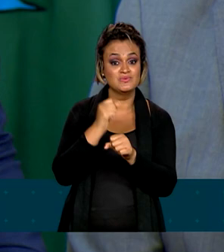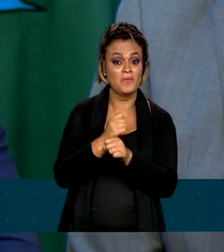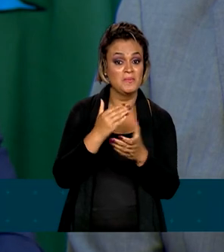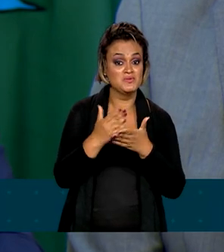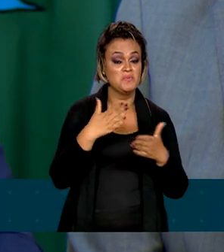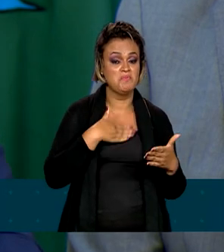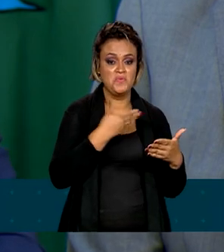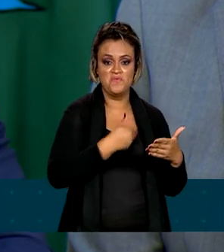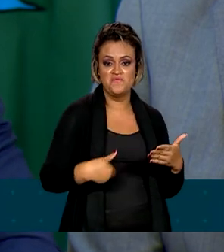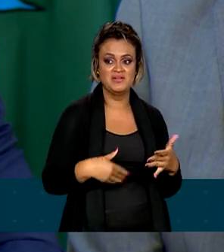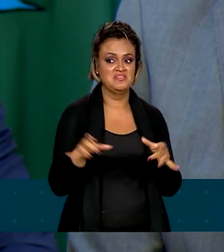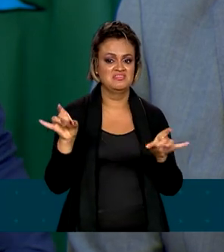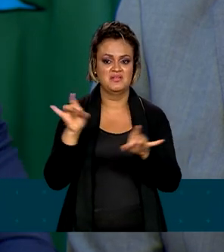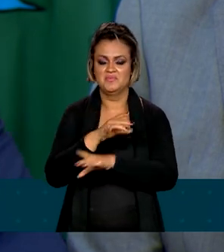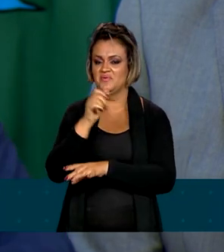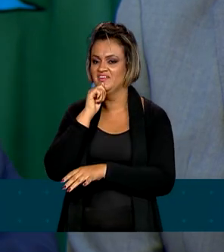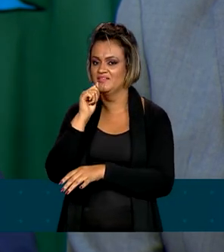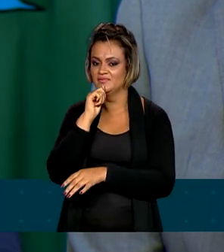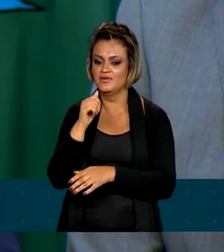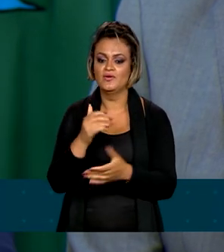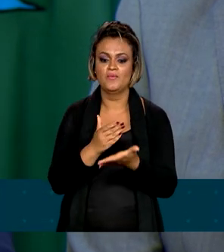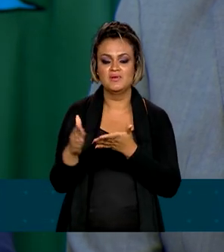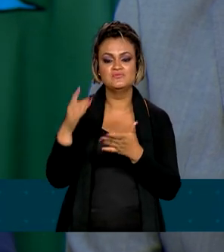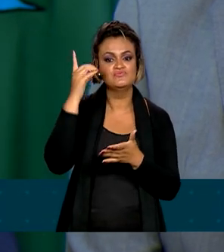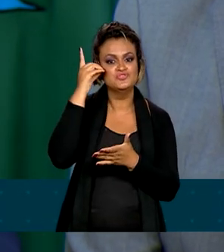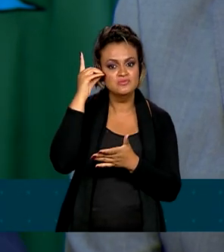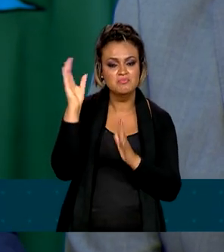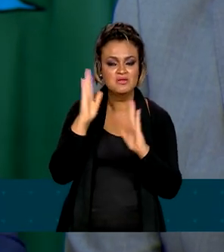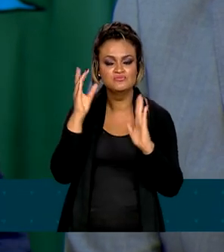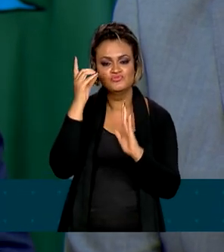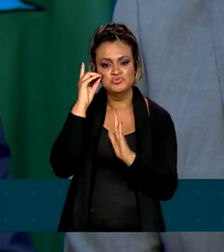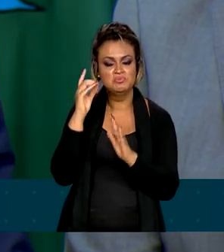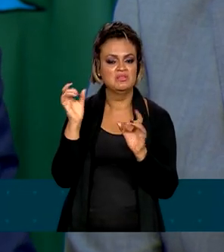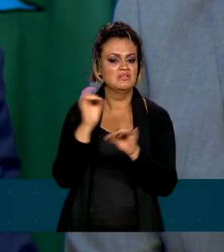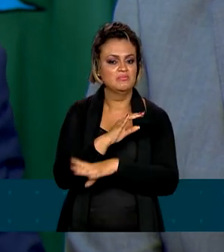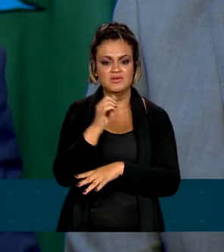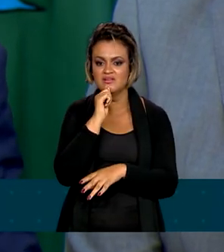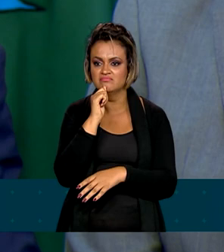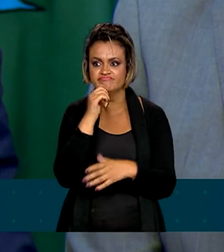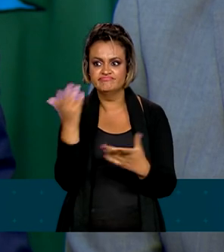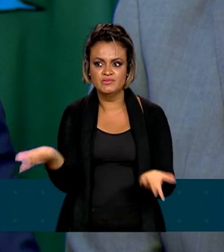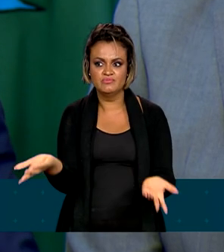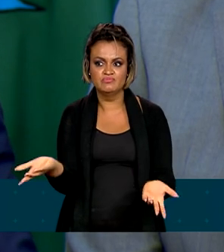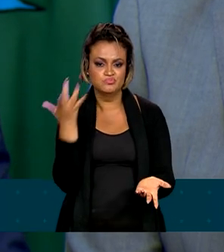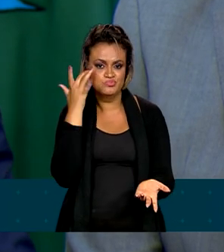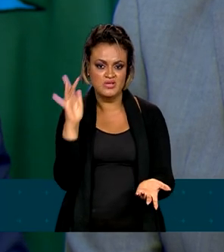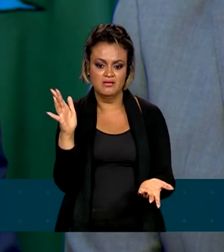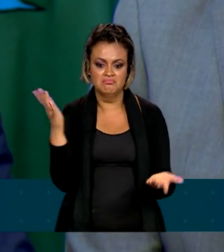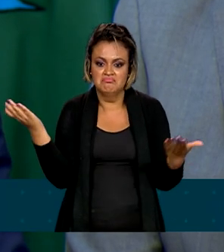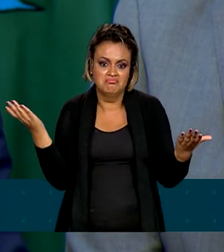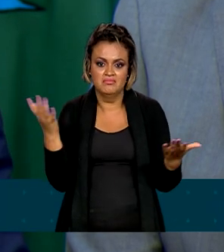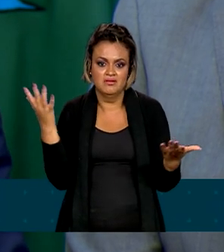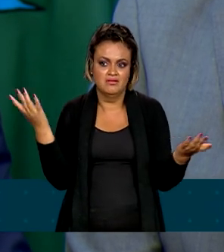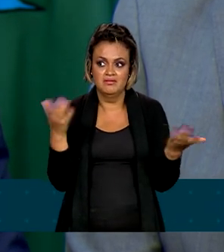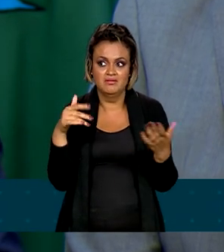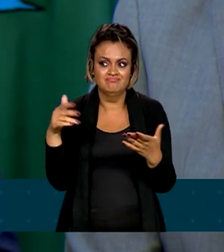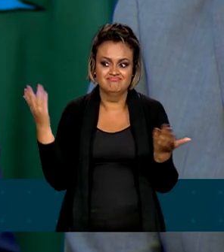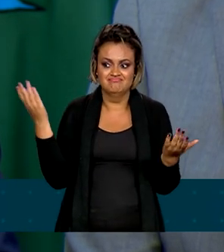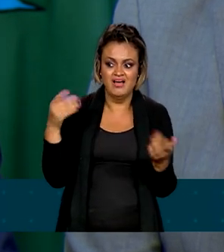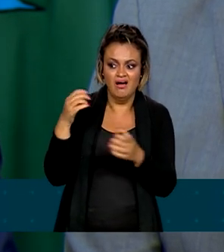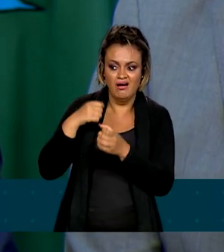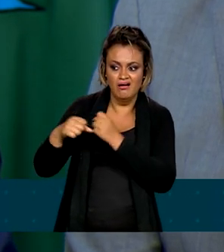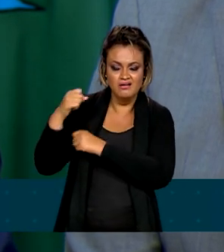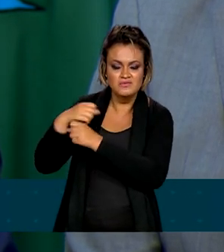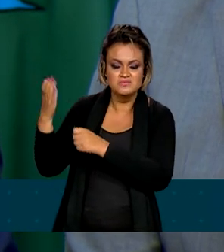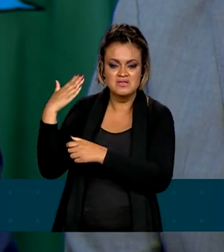meu governo, que não foi acabada, obras que começou no governo da Dilma. Ou seja, sinceramente, eu não sei o que aconteceu nesse país, que